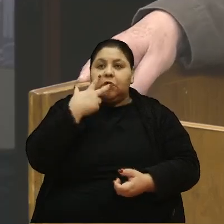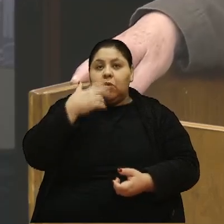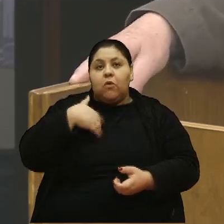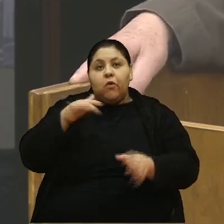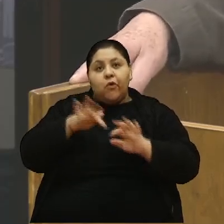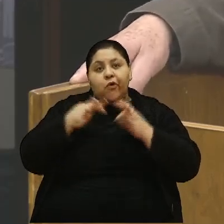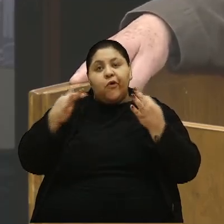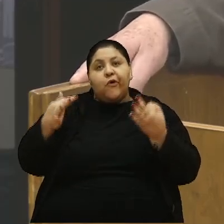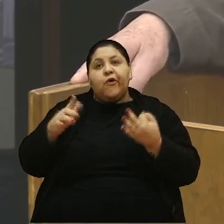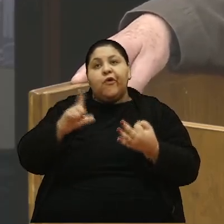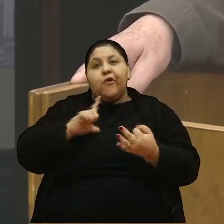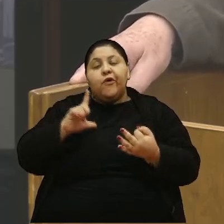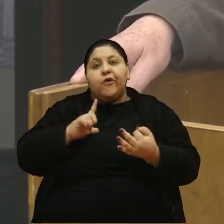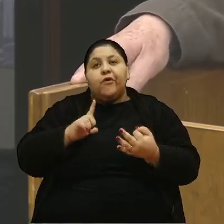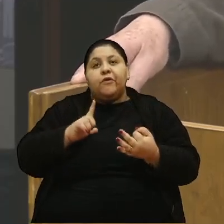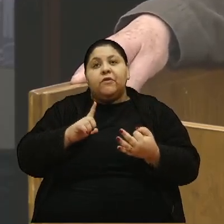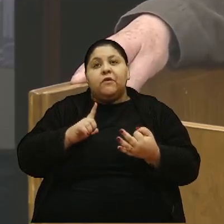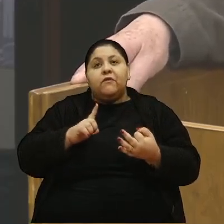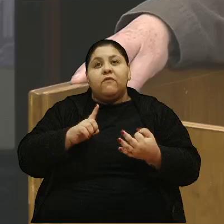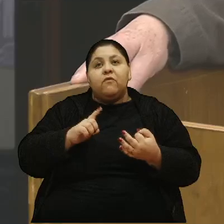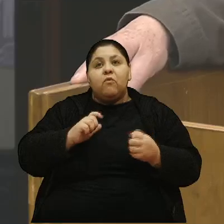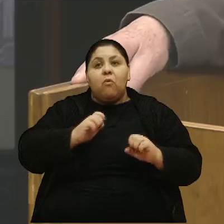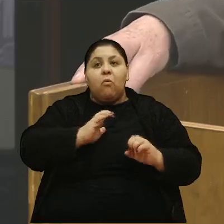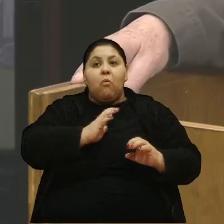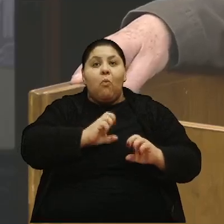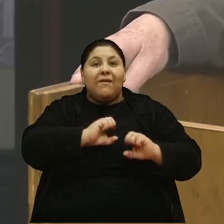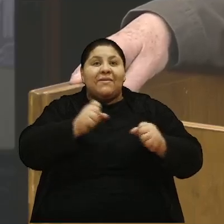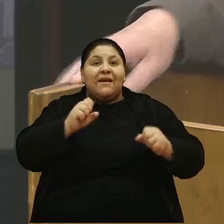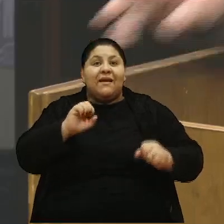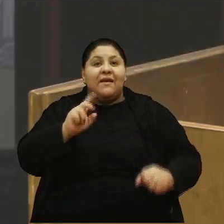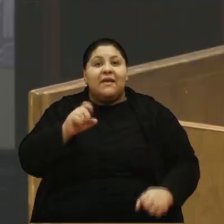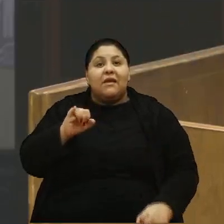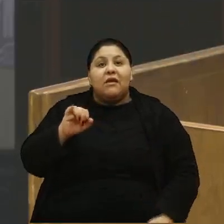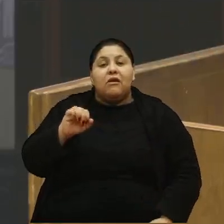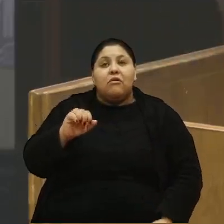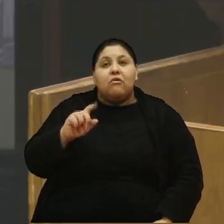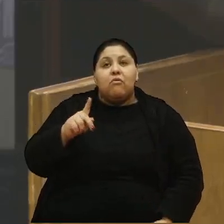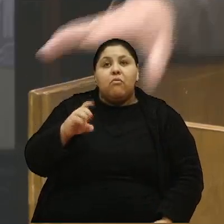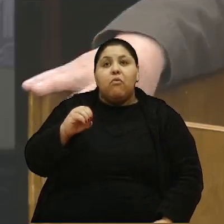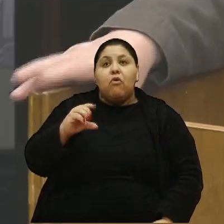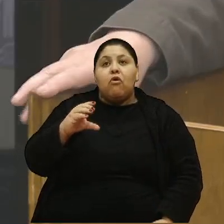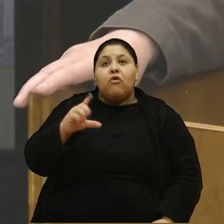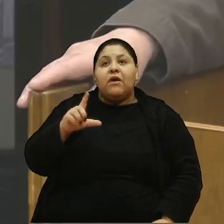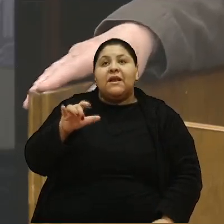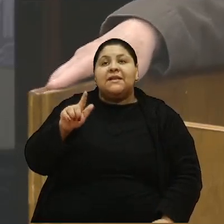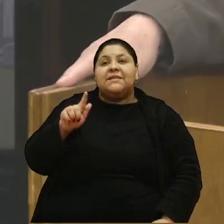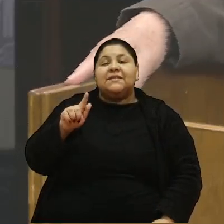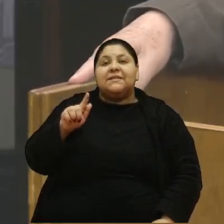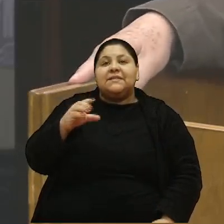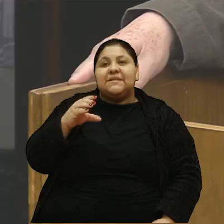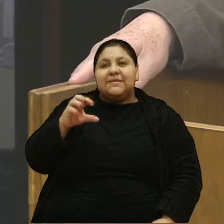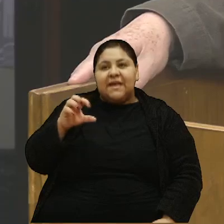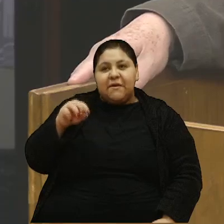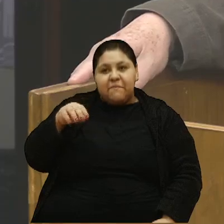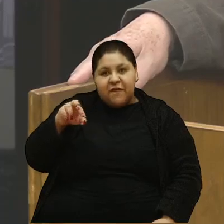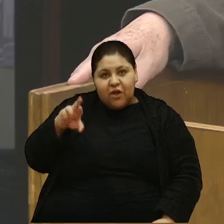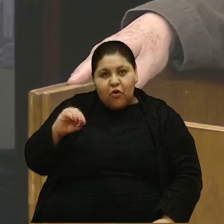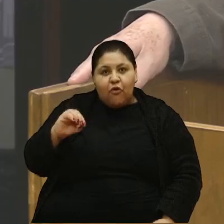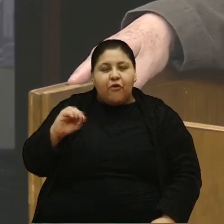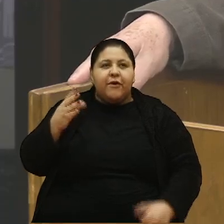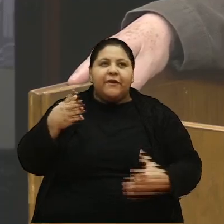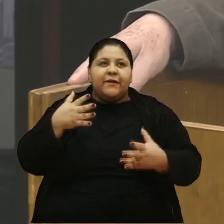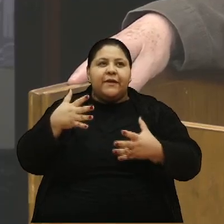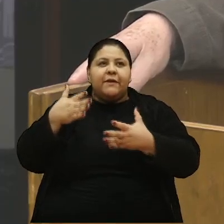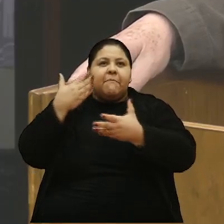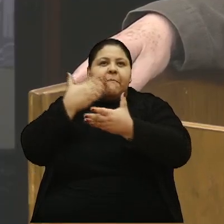teve um ataque hipoglicêmico, né? Então que perde a noção do tempo e